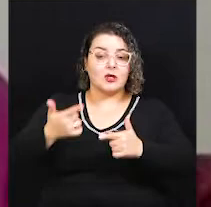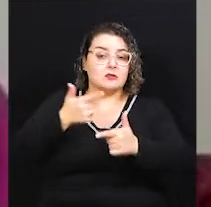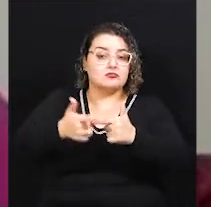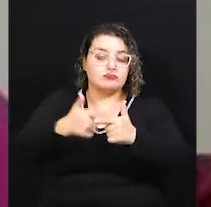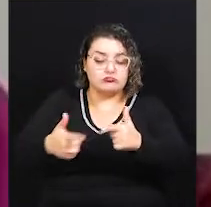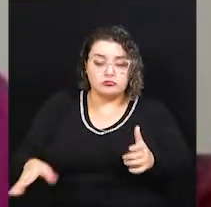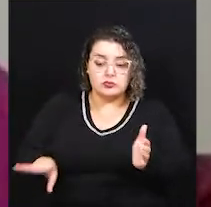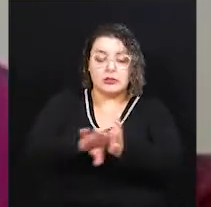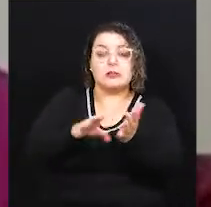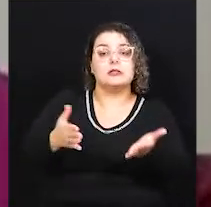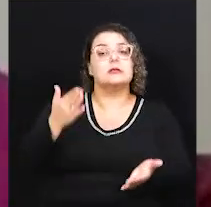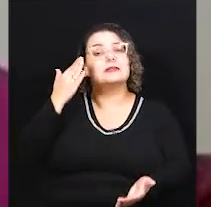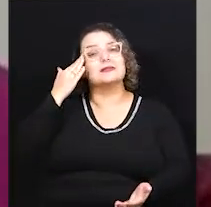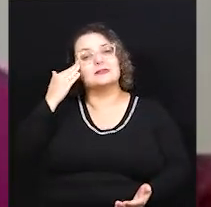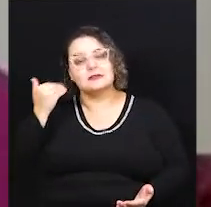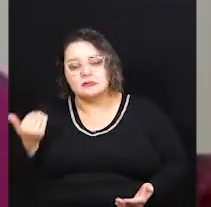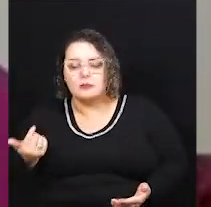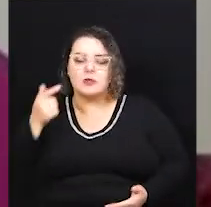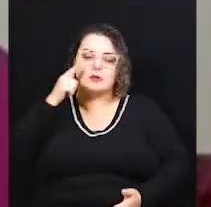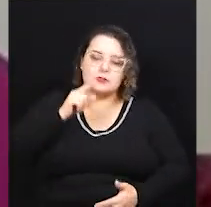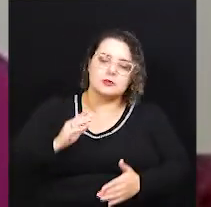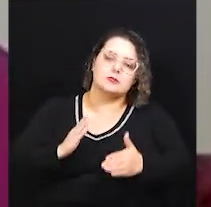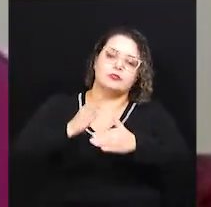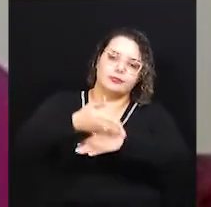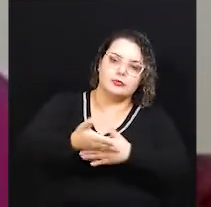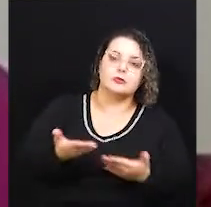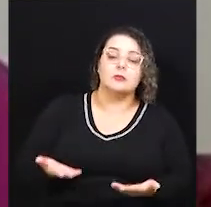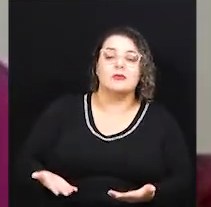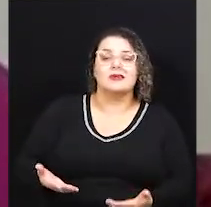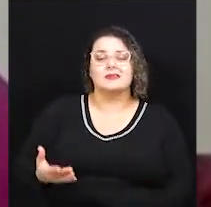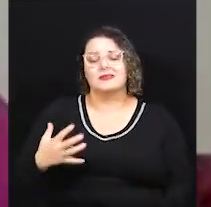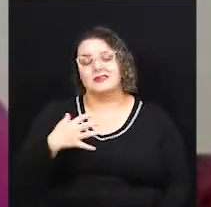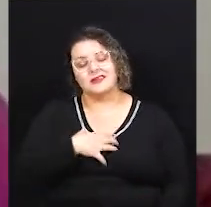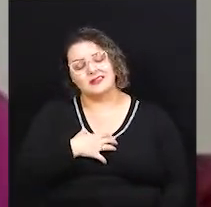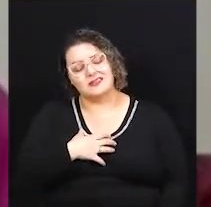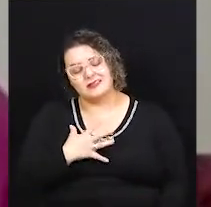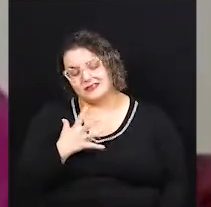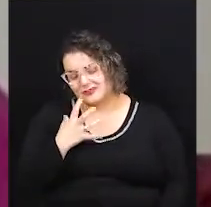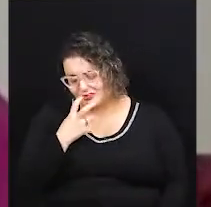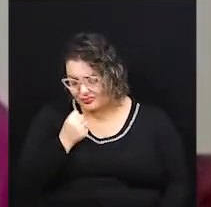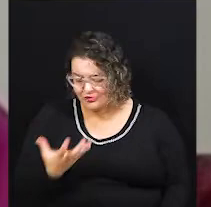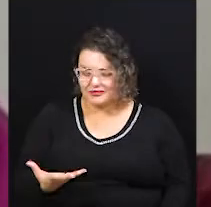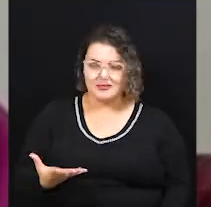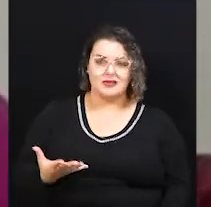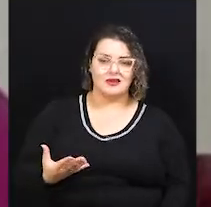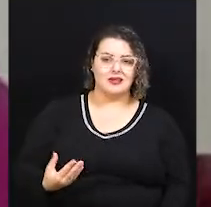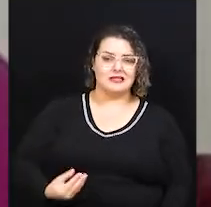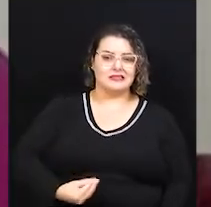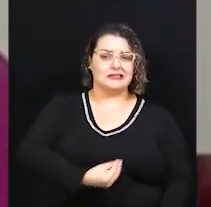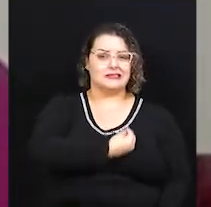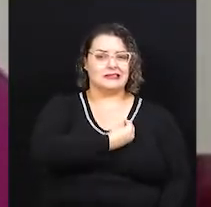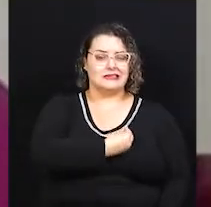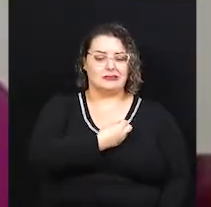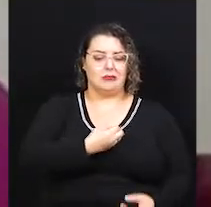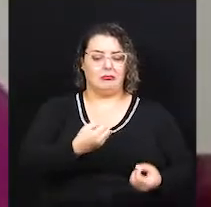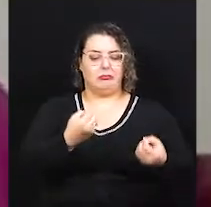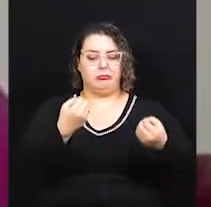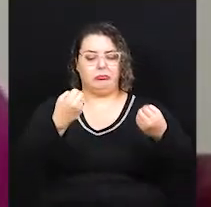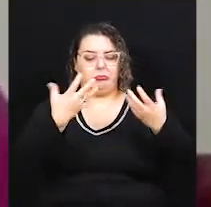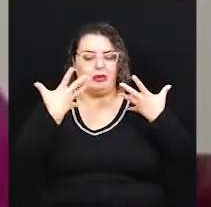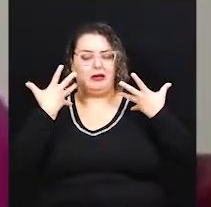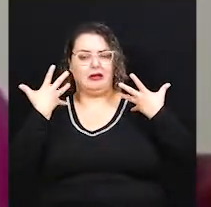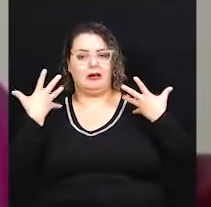gente vai saber contornar e levar. Mas se a gente está mal, está em desarmonia, a vida pode estar dando ouro em pó para a gente e a gente não vai